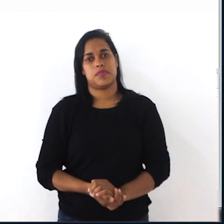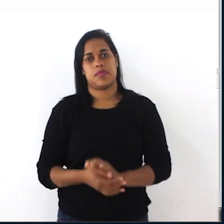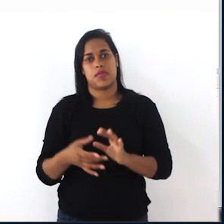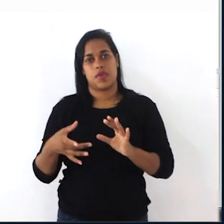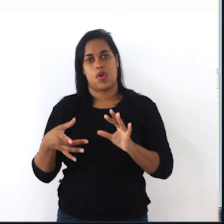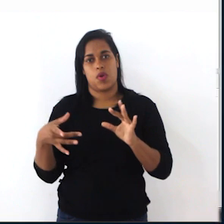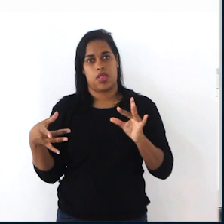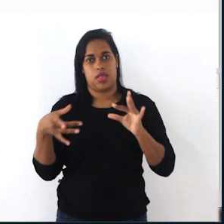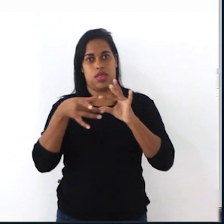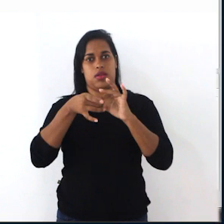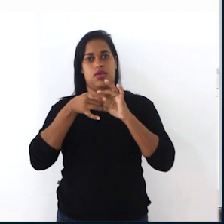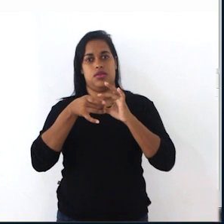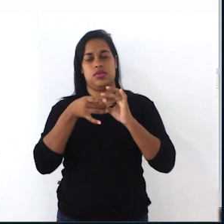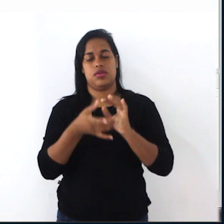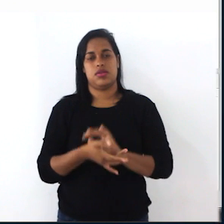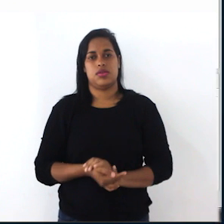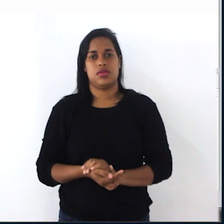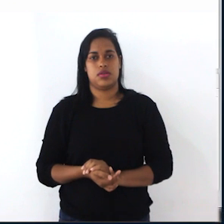Conexão.